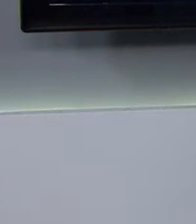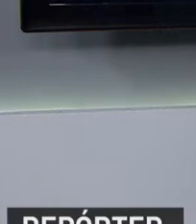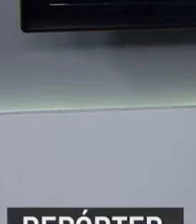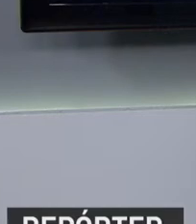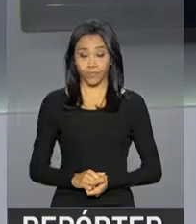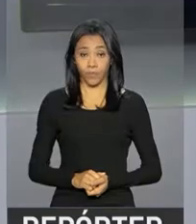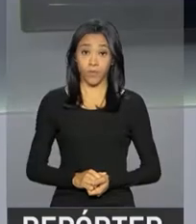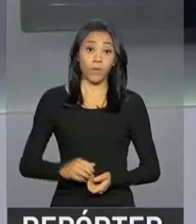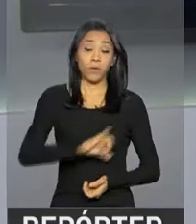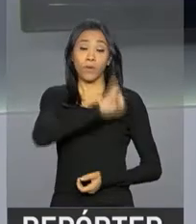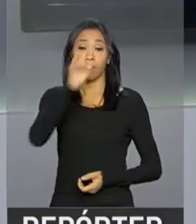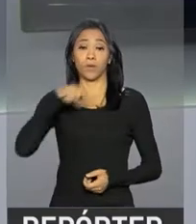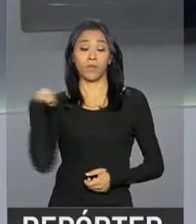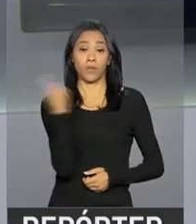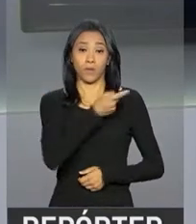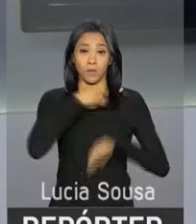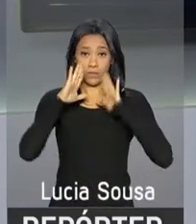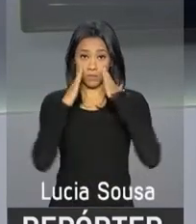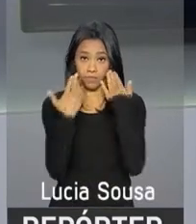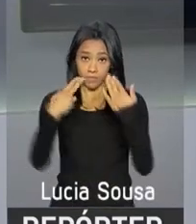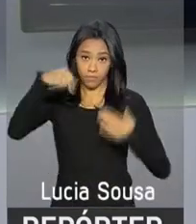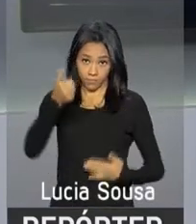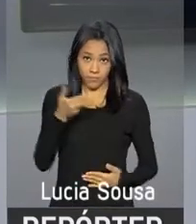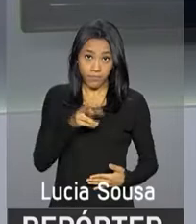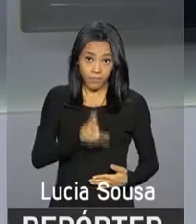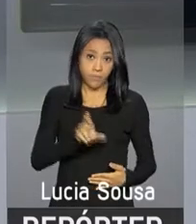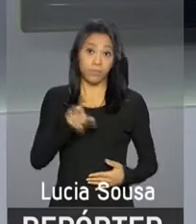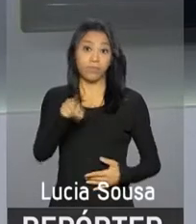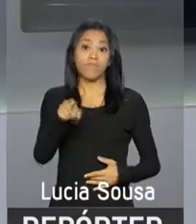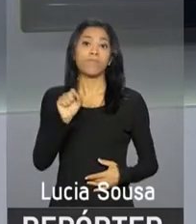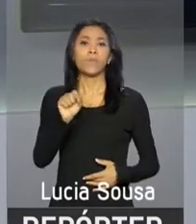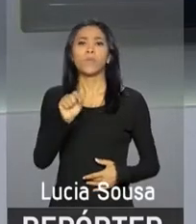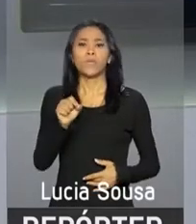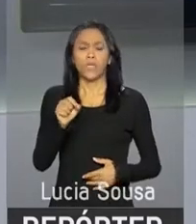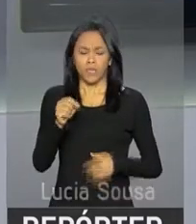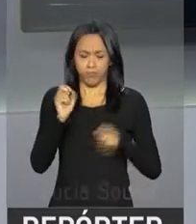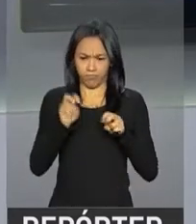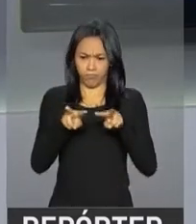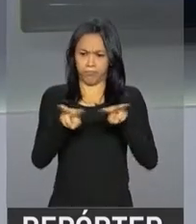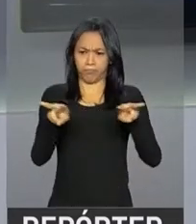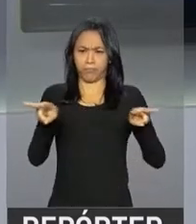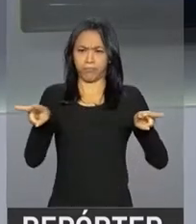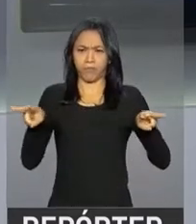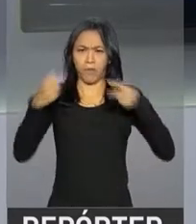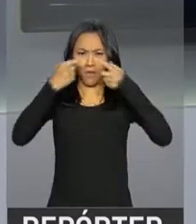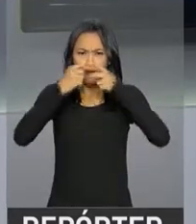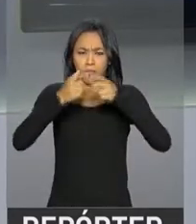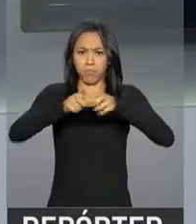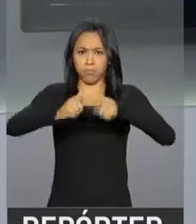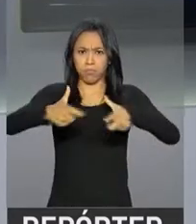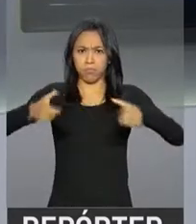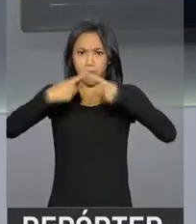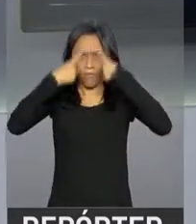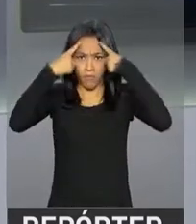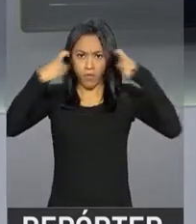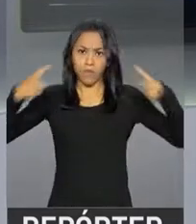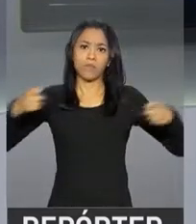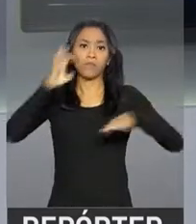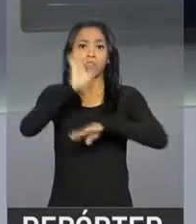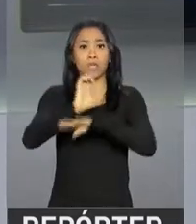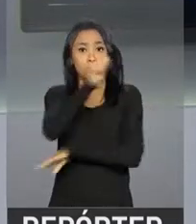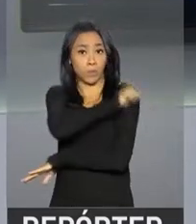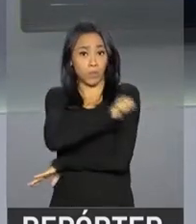lá voltamos com repórter nbr diante da crescente violência no rio de janeiro o presidente michel temer decidiu